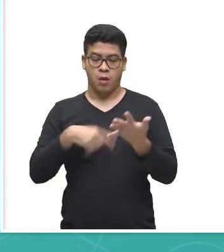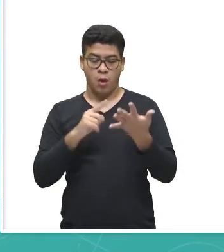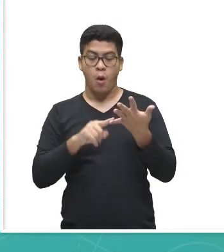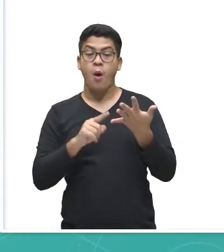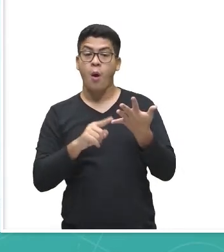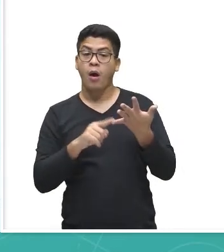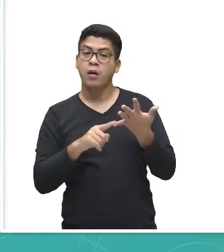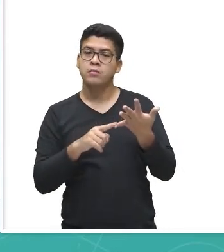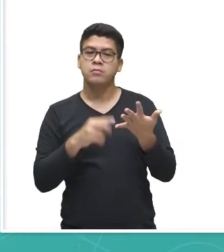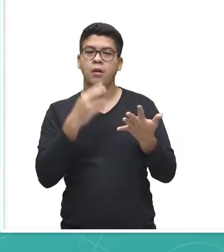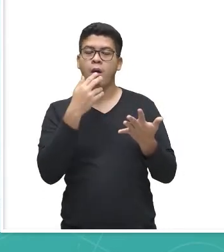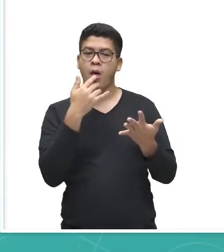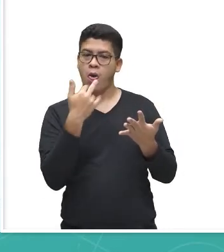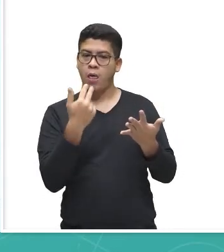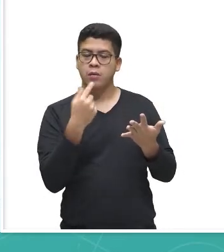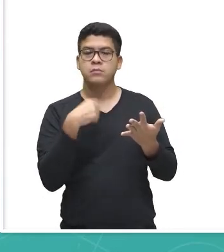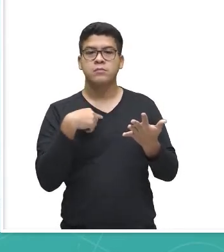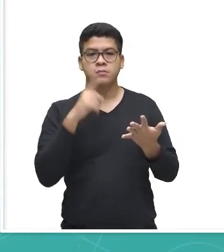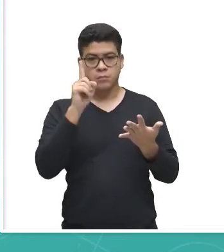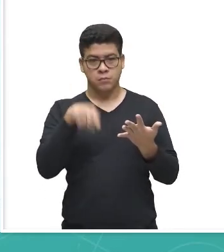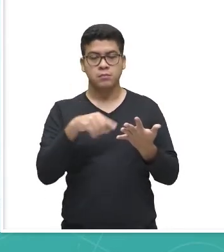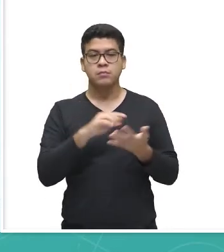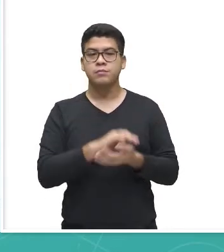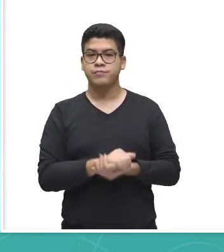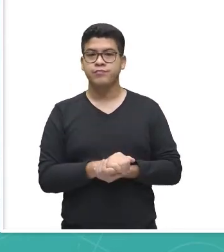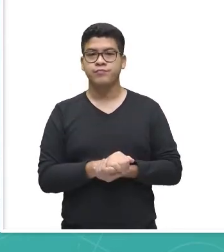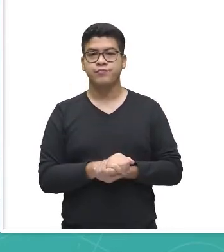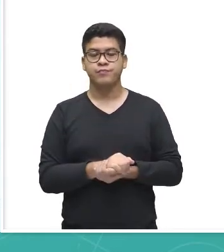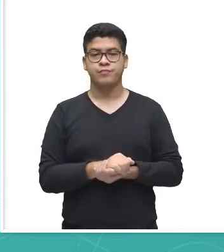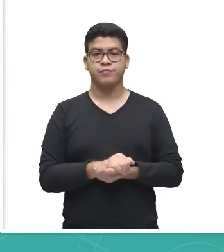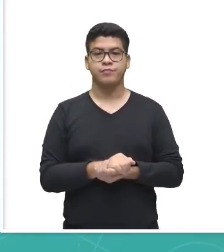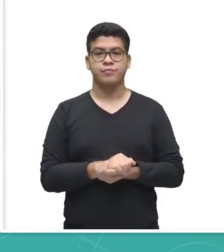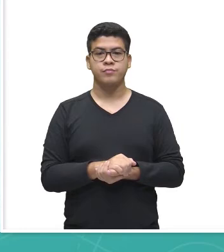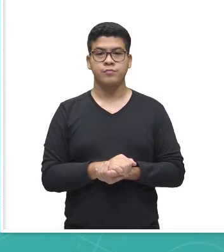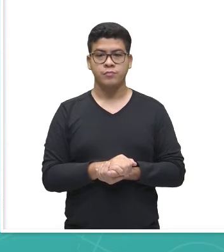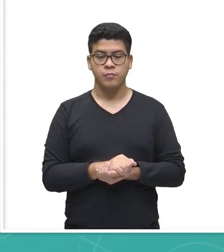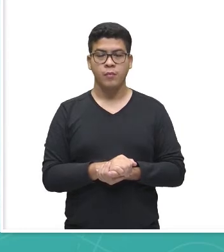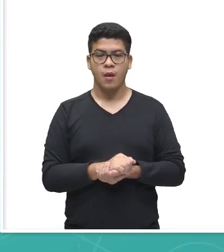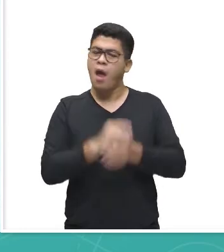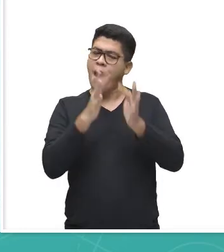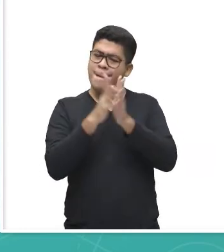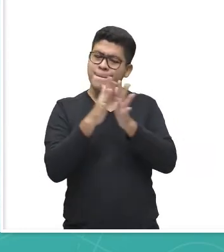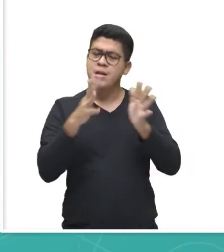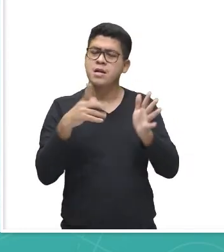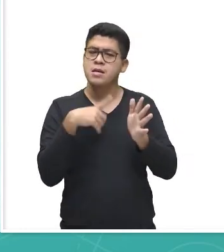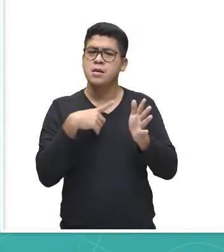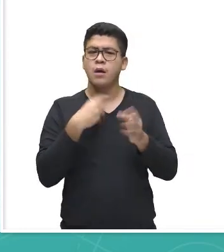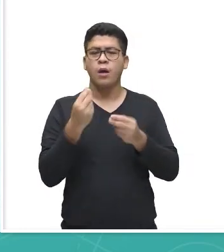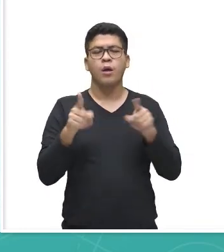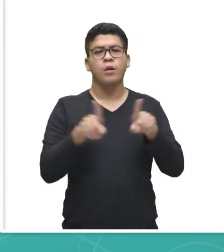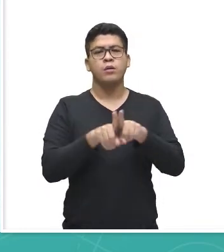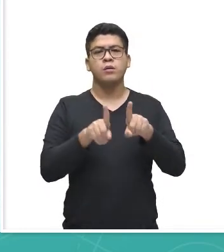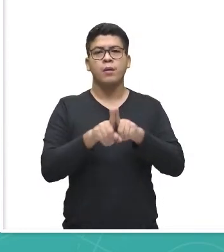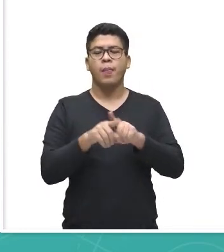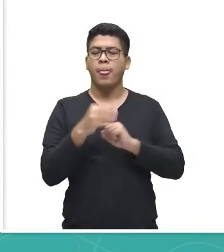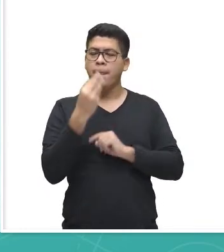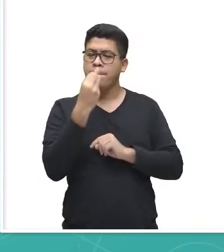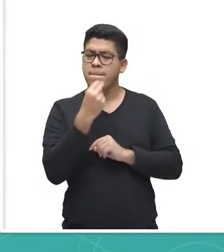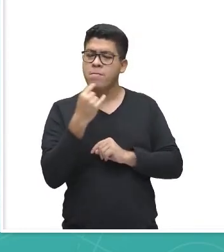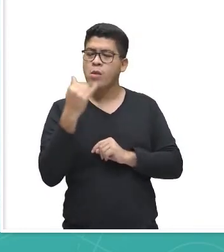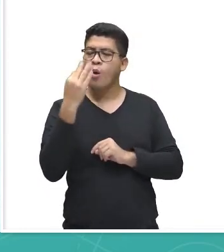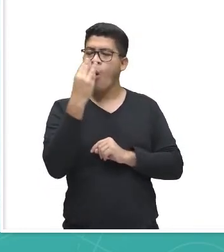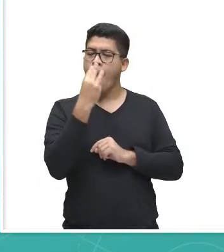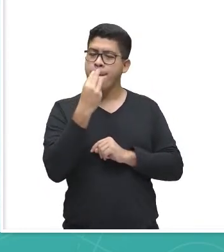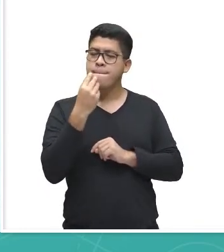o tato, a gente vai perceber a textura, na visão a gente vai ver a cor, o brilho, e no paladar, onde a gente vai sentir o sabor,